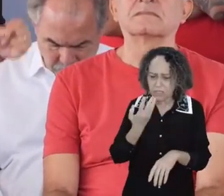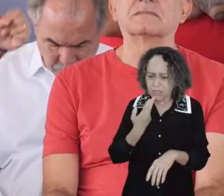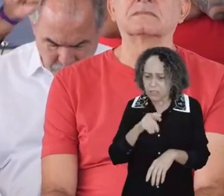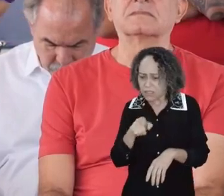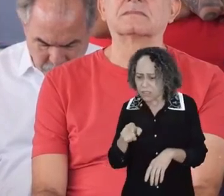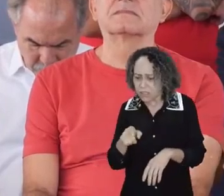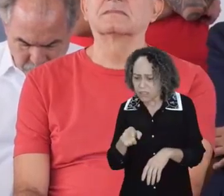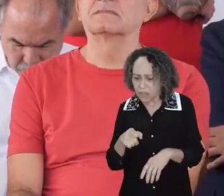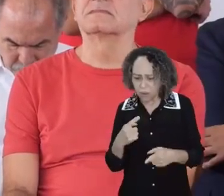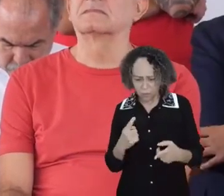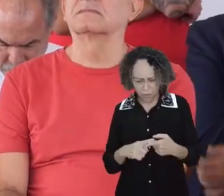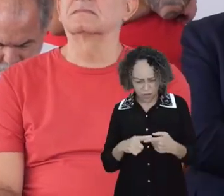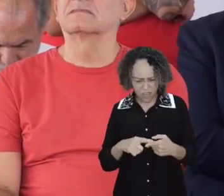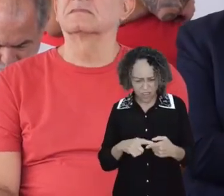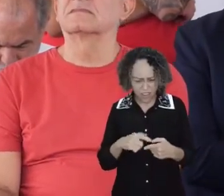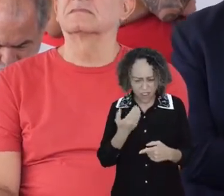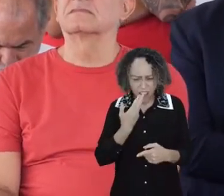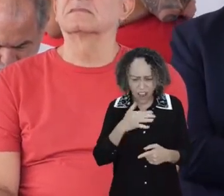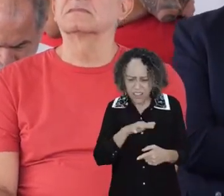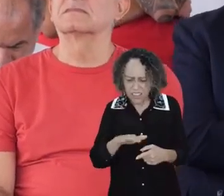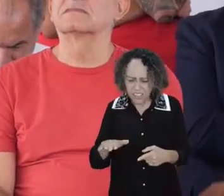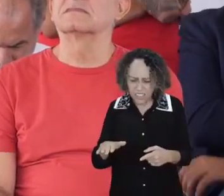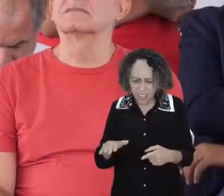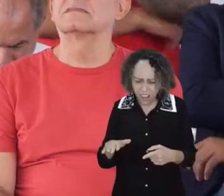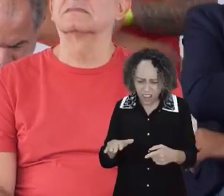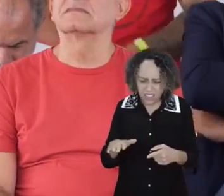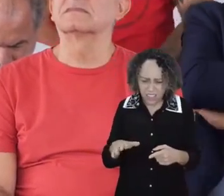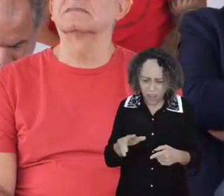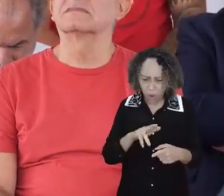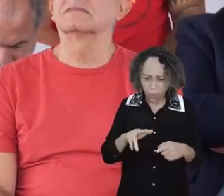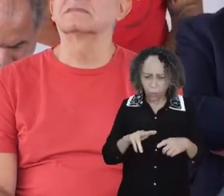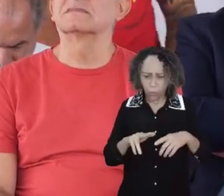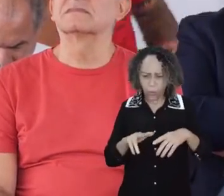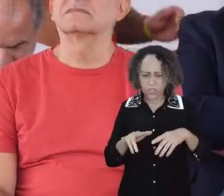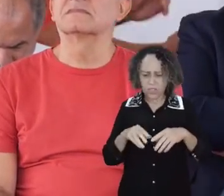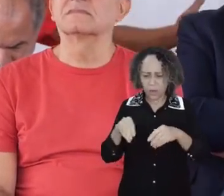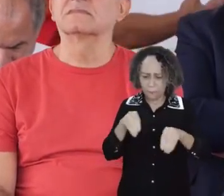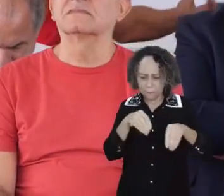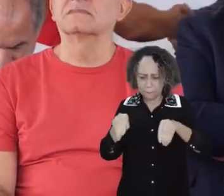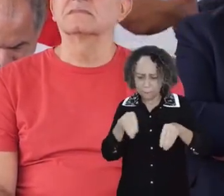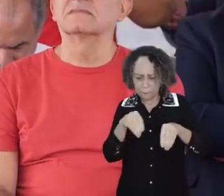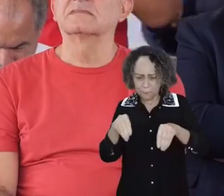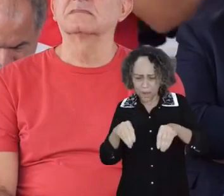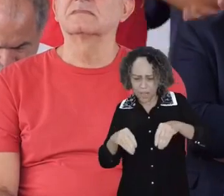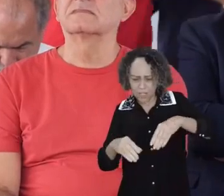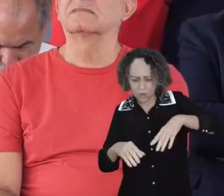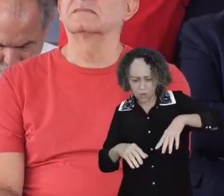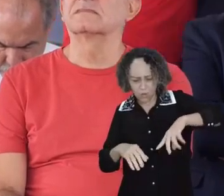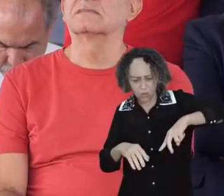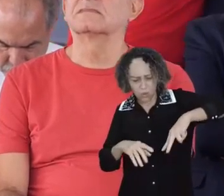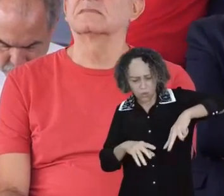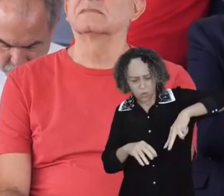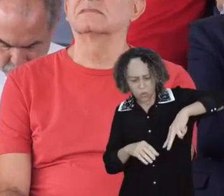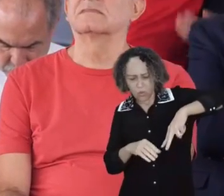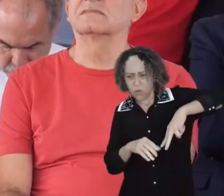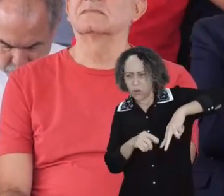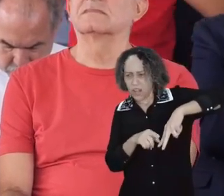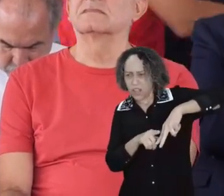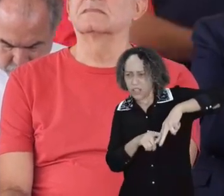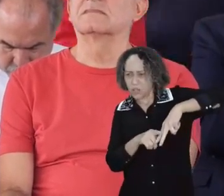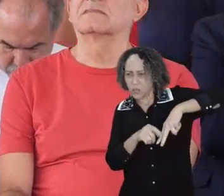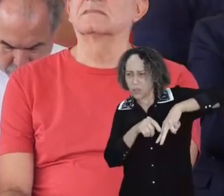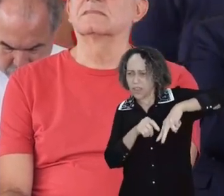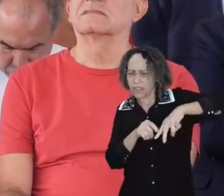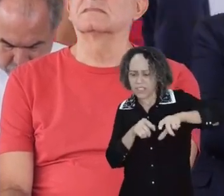porque aqui não tem rede de esgoto. Então, o meu filho, para chegar na escola e não ser